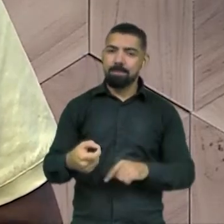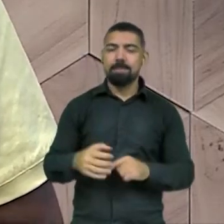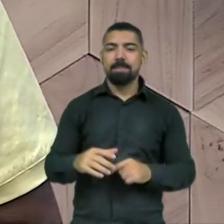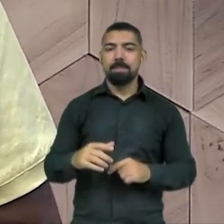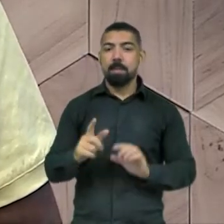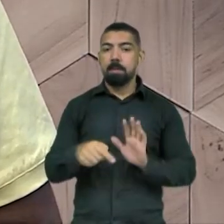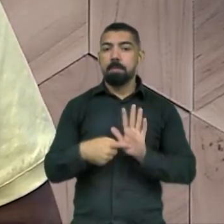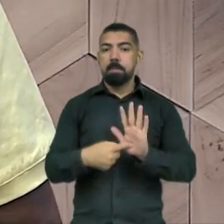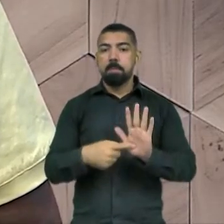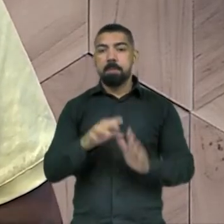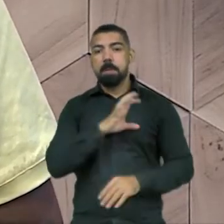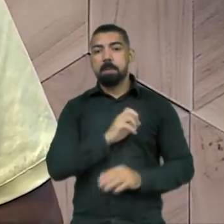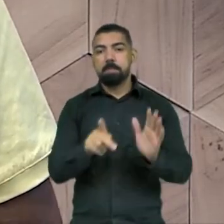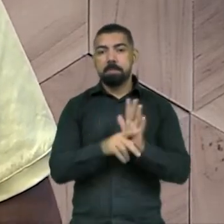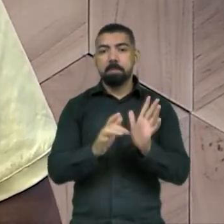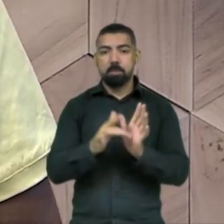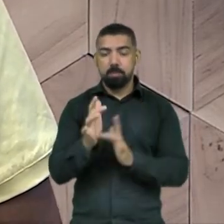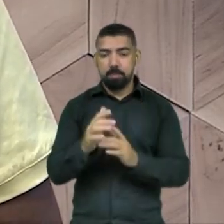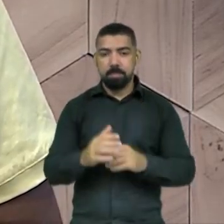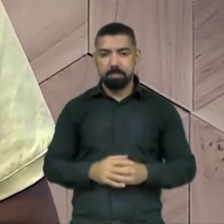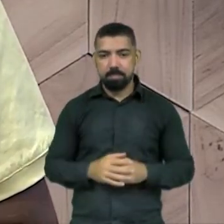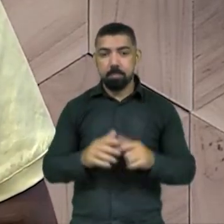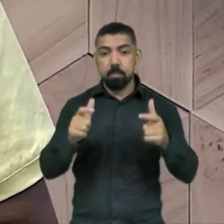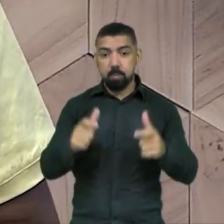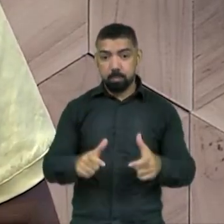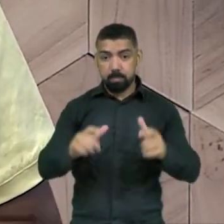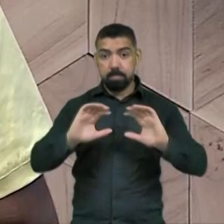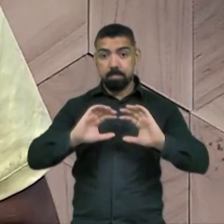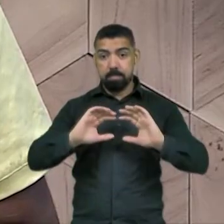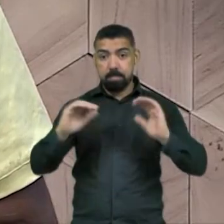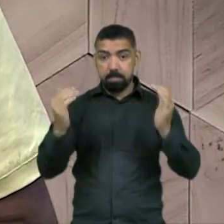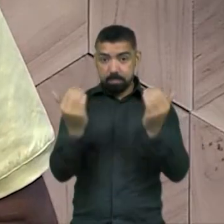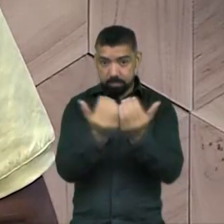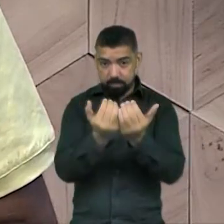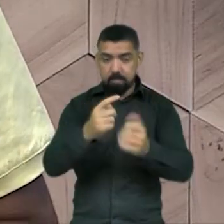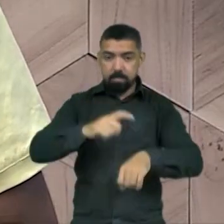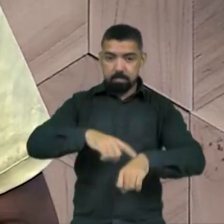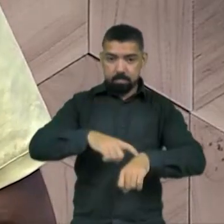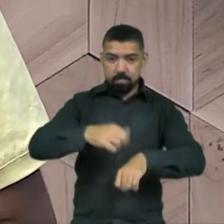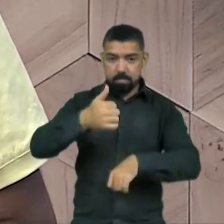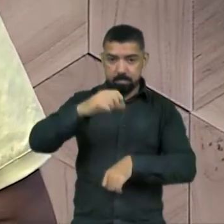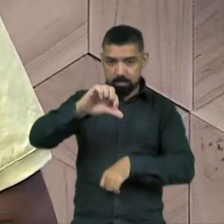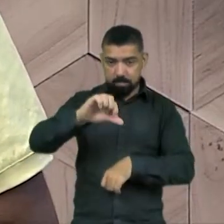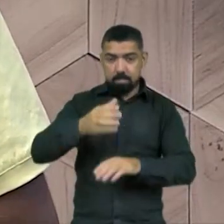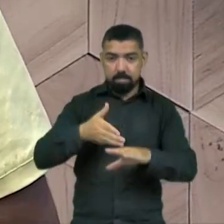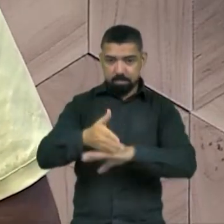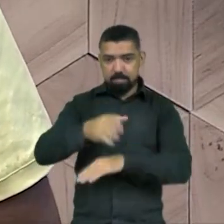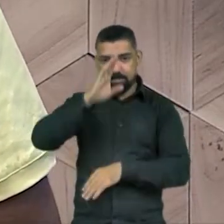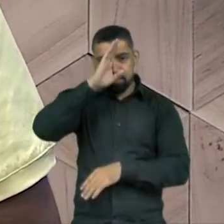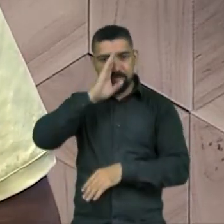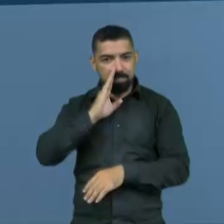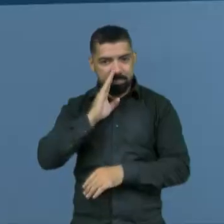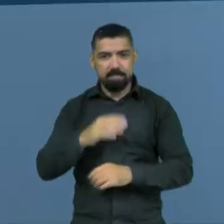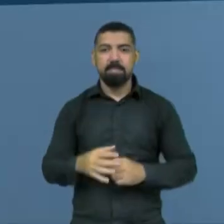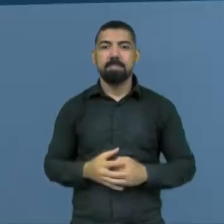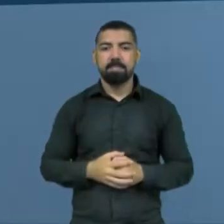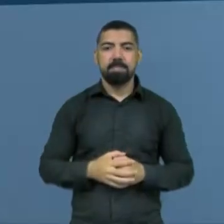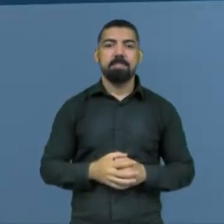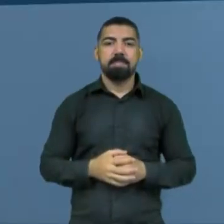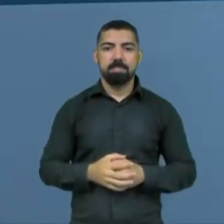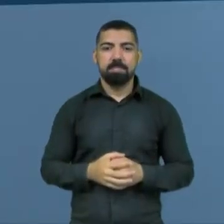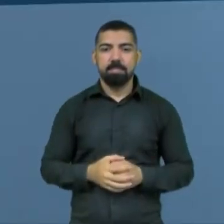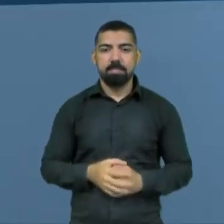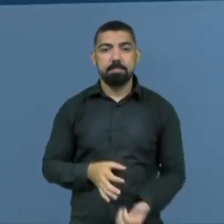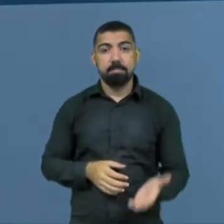o espetáculo da vida. No Estádio Municipal Pedro Mar, às 19 horas, entrada gratuita. Luiz, e